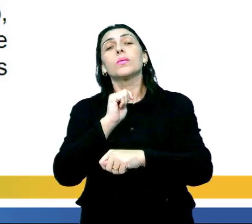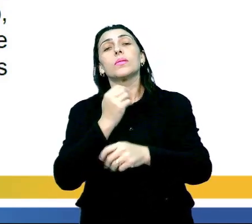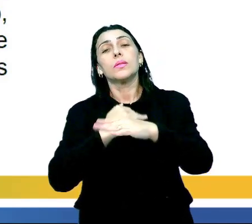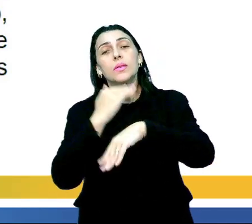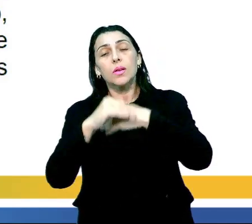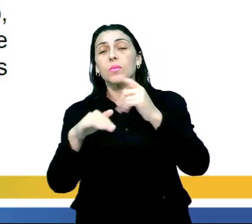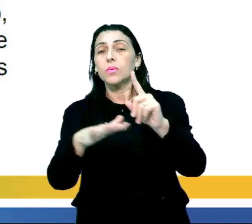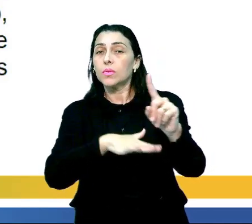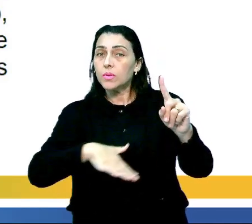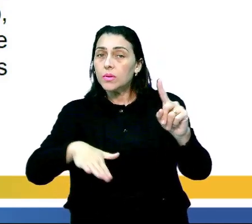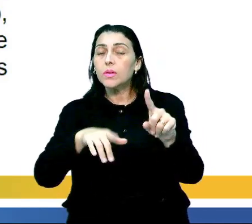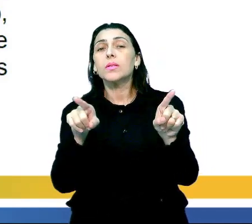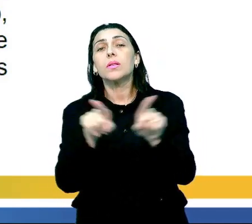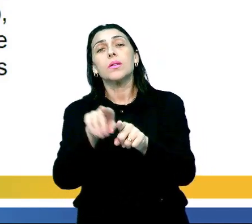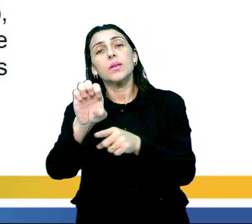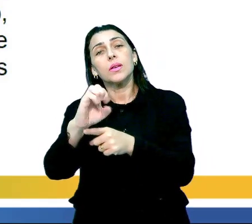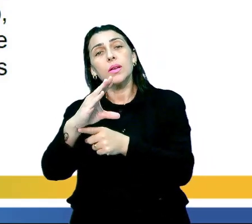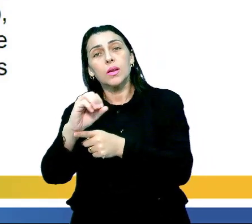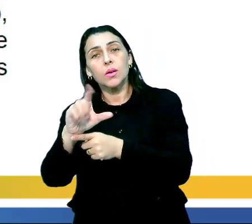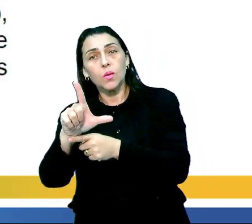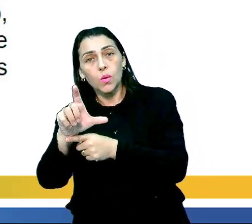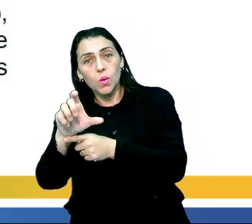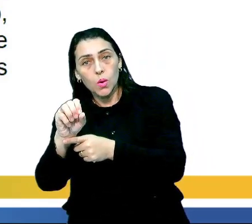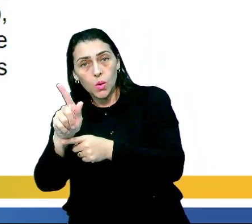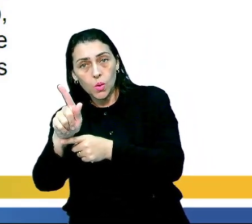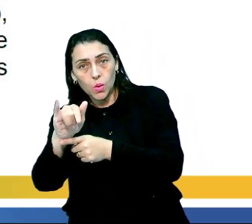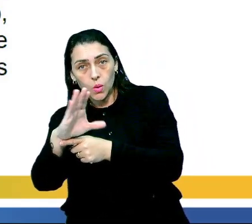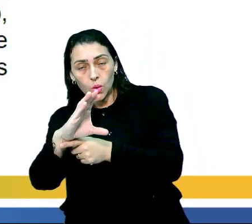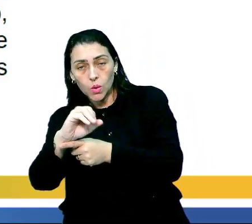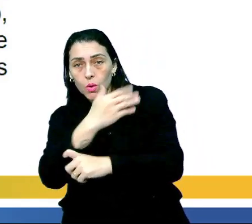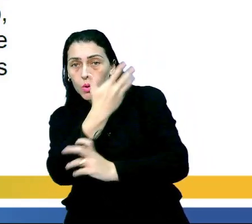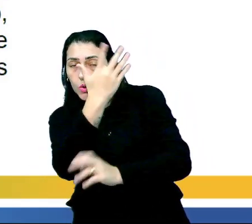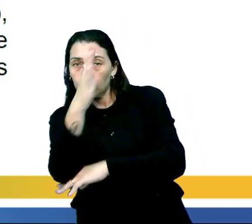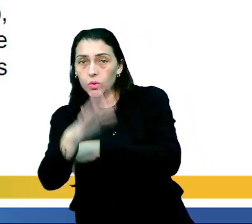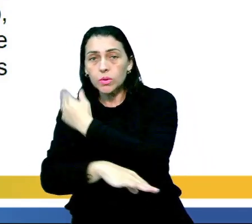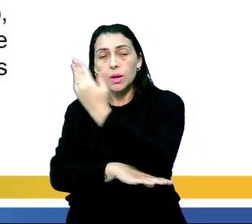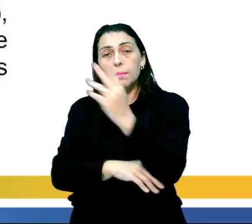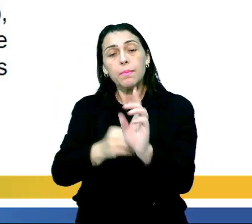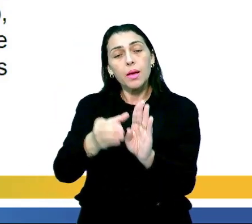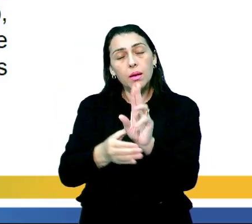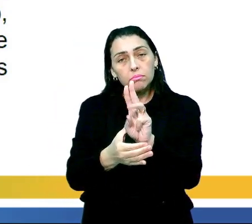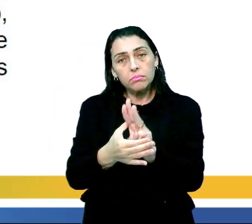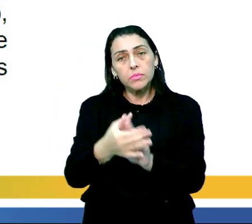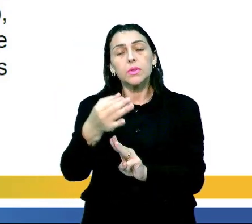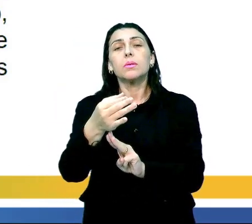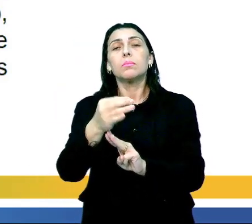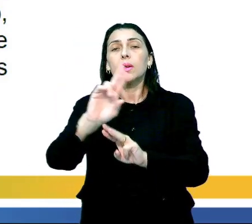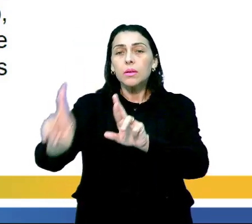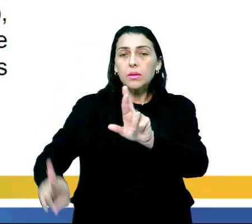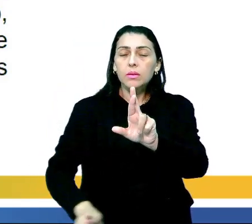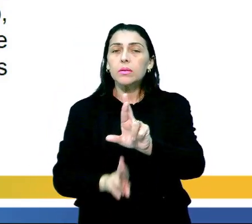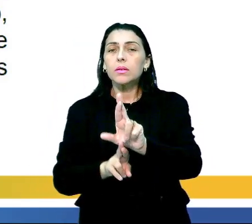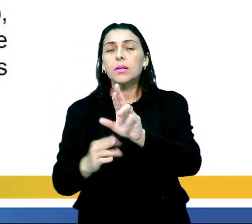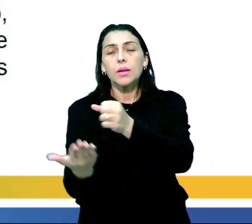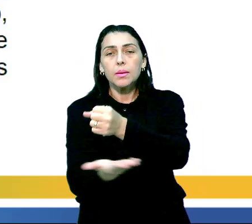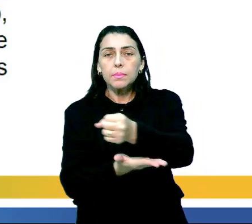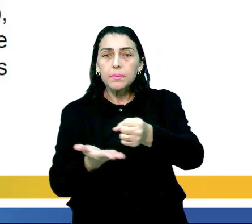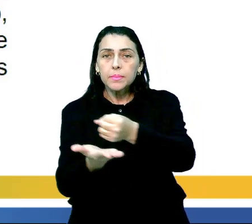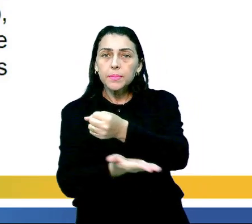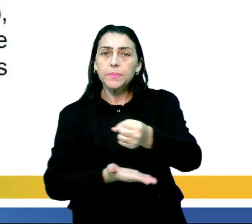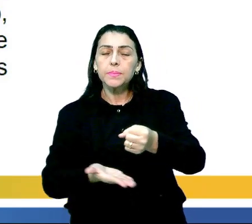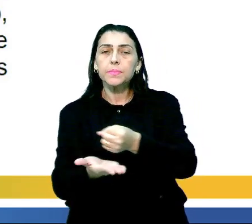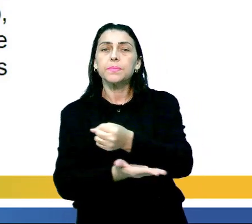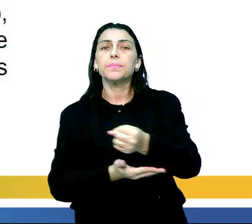desenvolvimento social e o desenvolvimento ambiental, que, como eu falei, é o tripé do desenvolvimento sustentável, é a base do